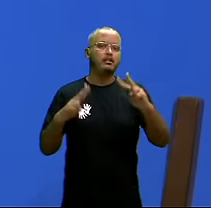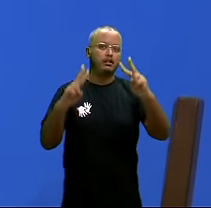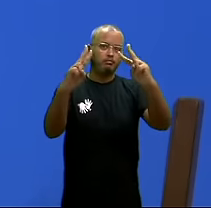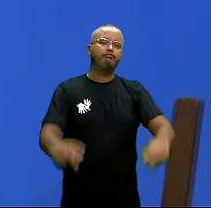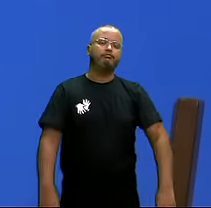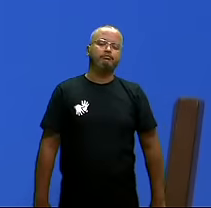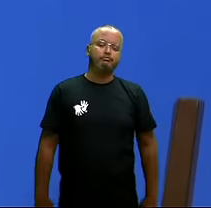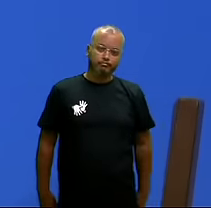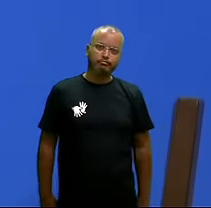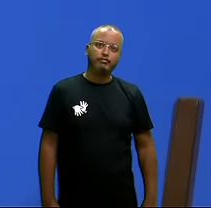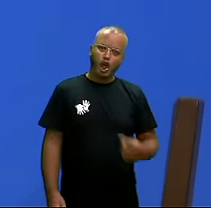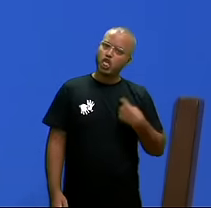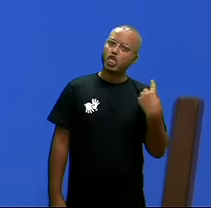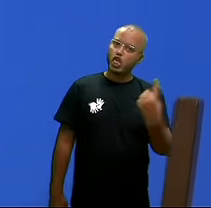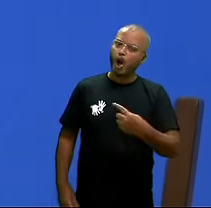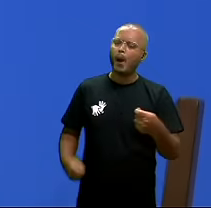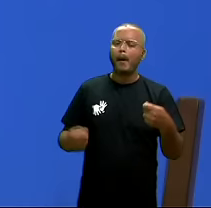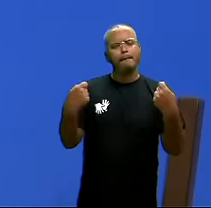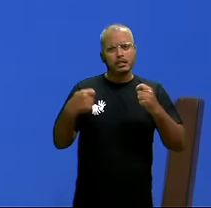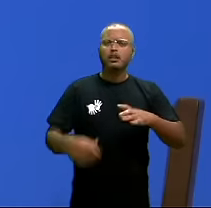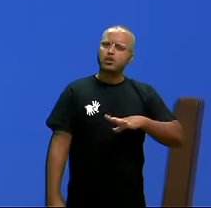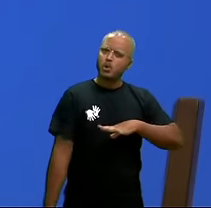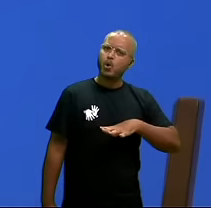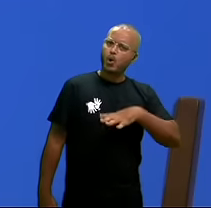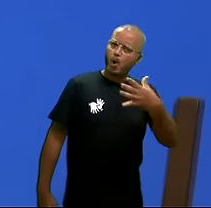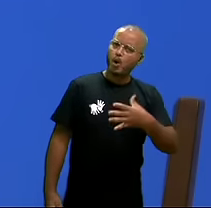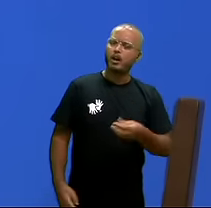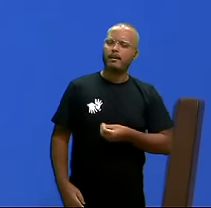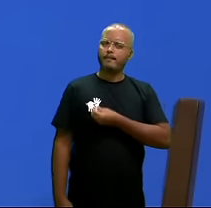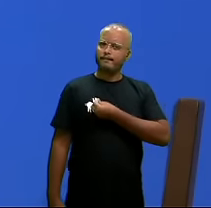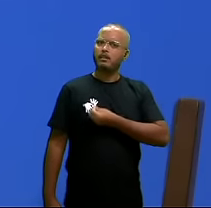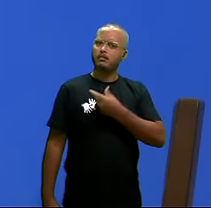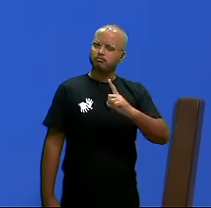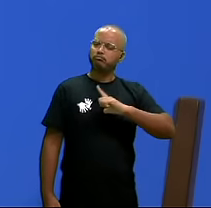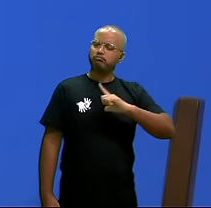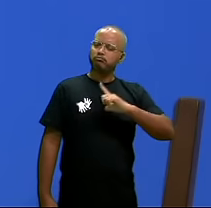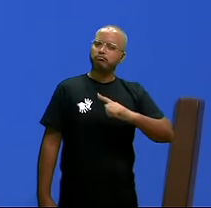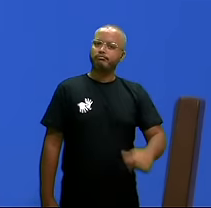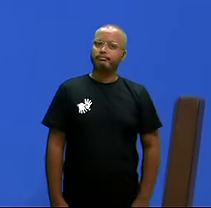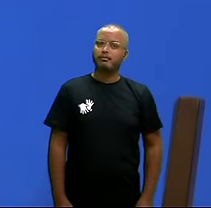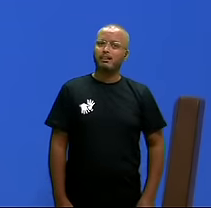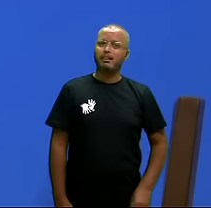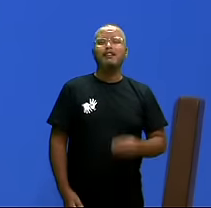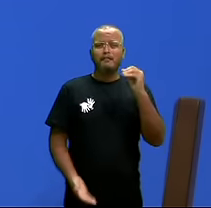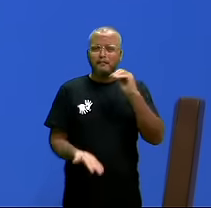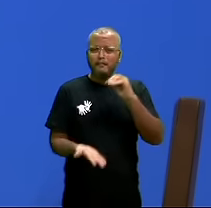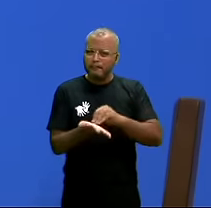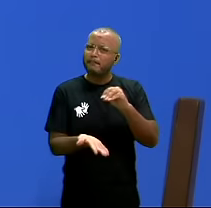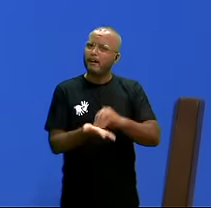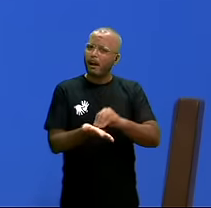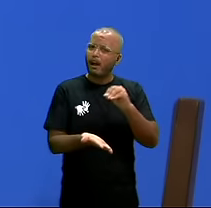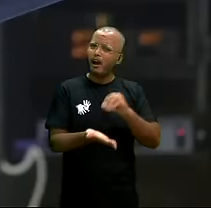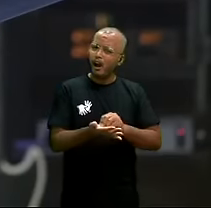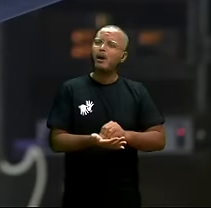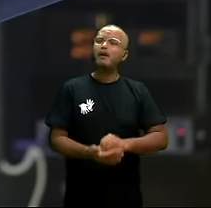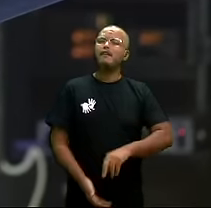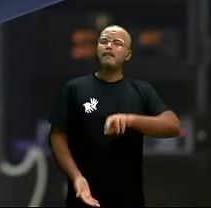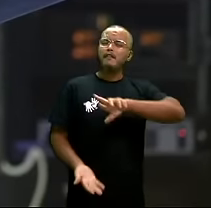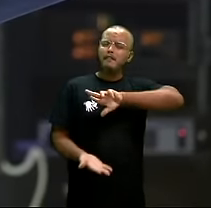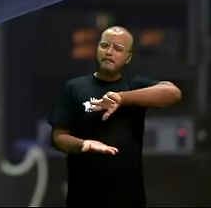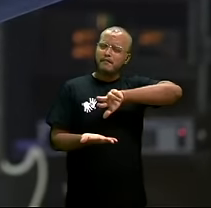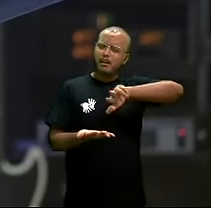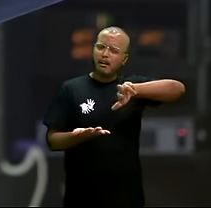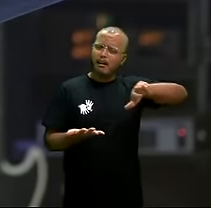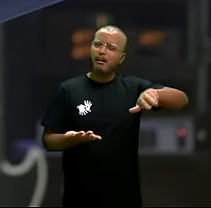Muitos de nós vão precisar de coragem na vida. Tem muita gente desencorajada em nossos dias. Não sei se você sabe, né? Provavelmente a maioria de nós